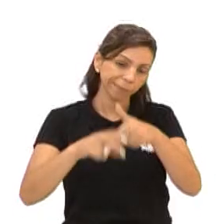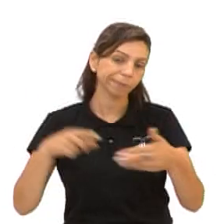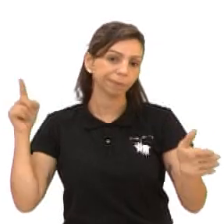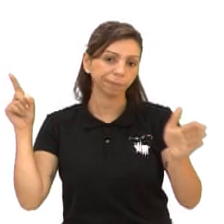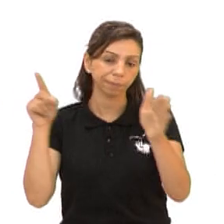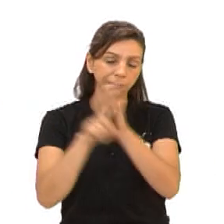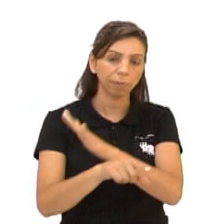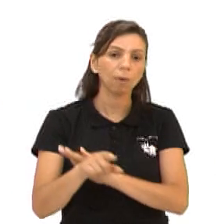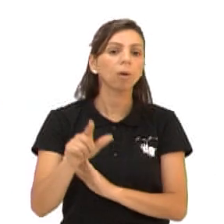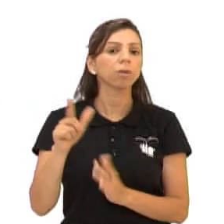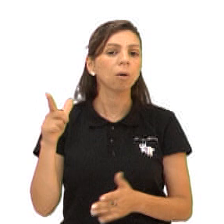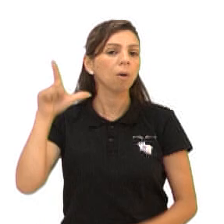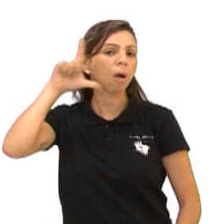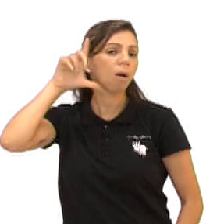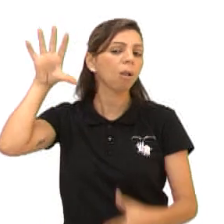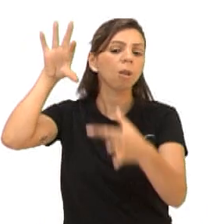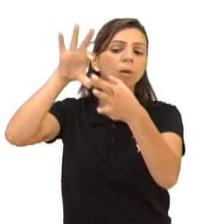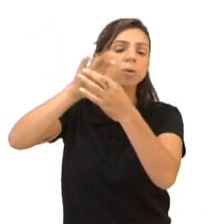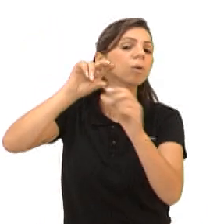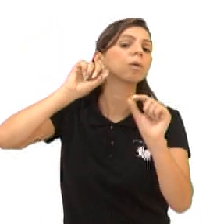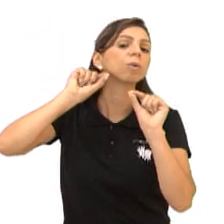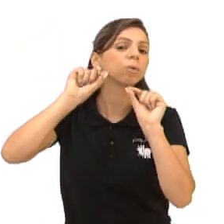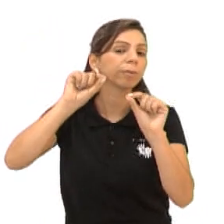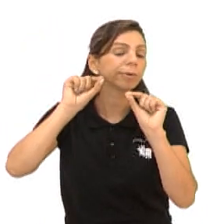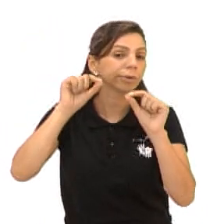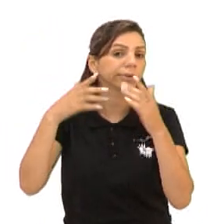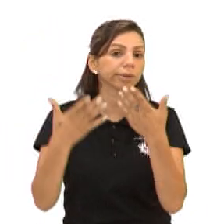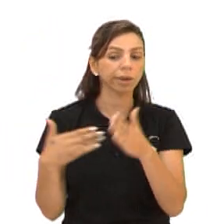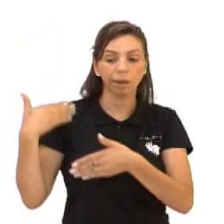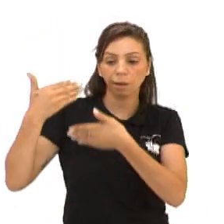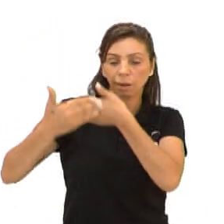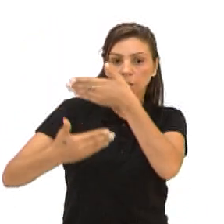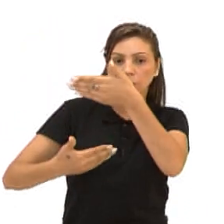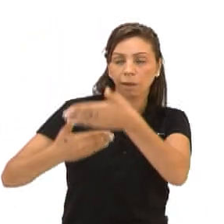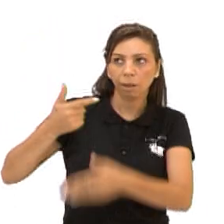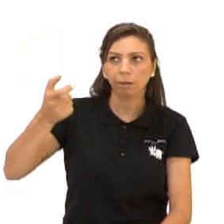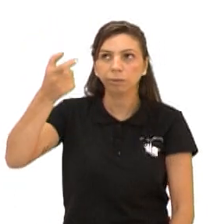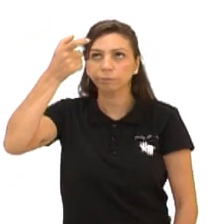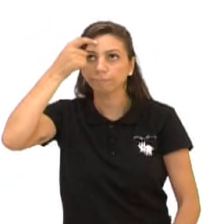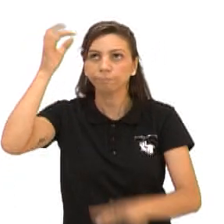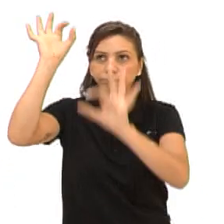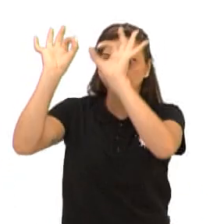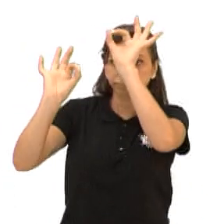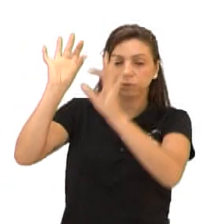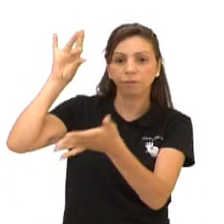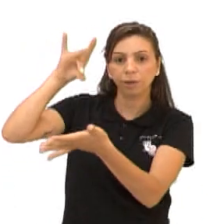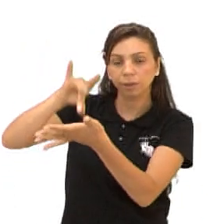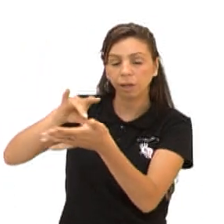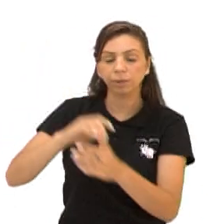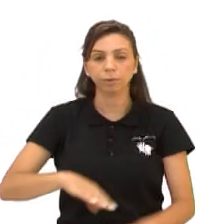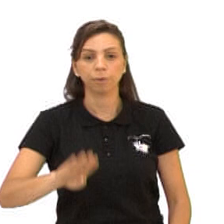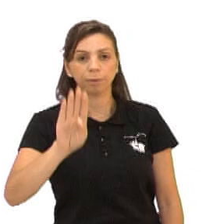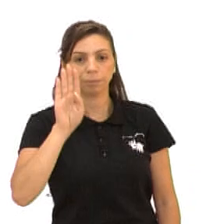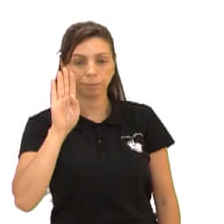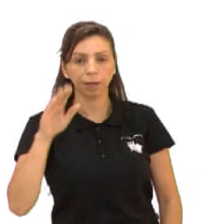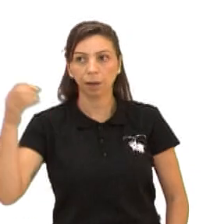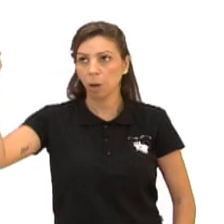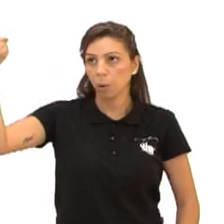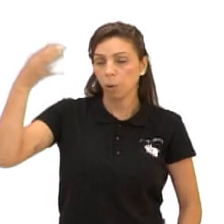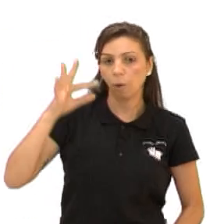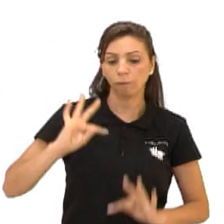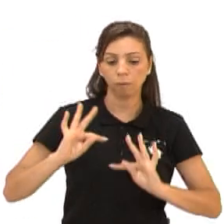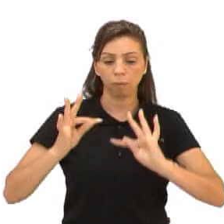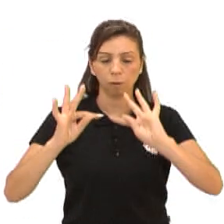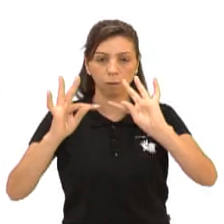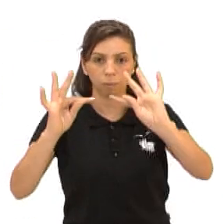a lógica é letra A uma ferramenta de construção de juízos válidos e verificáveis ou letra B uma inovação